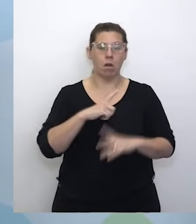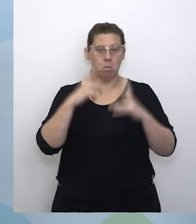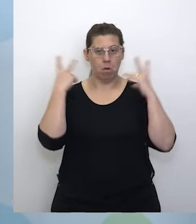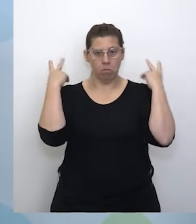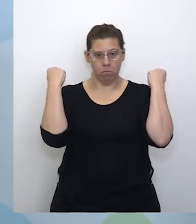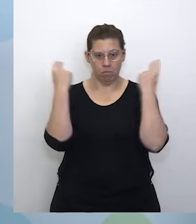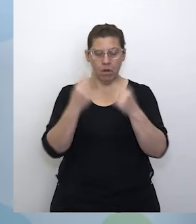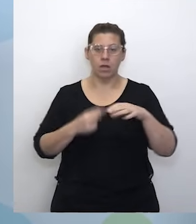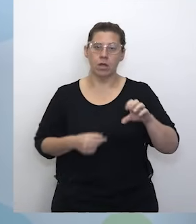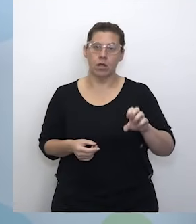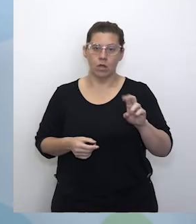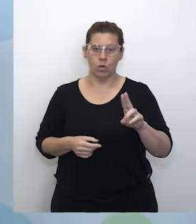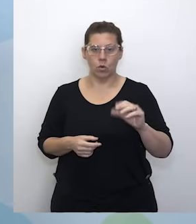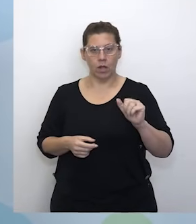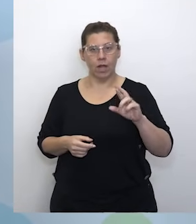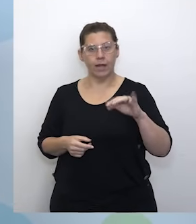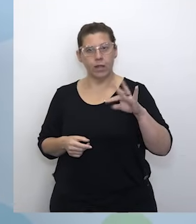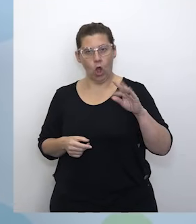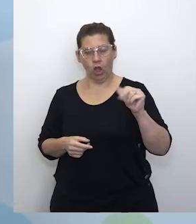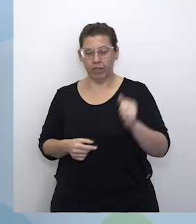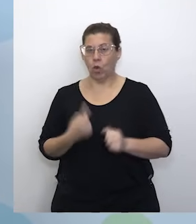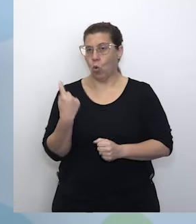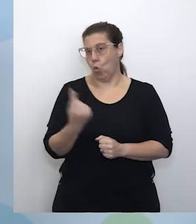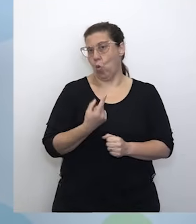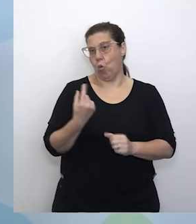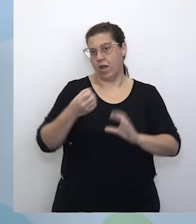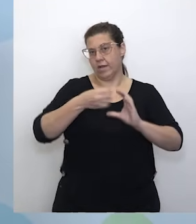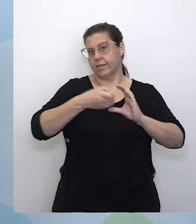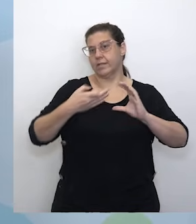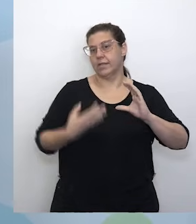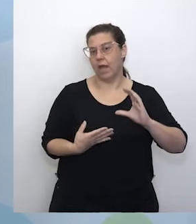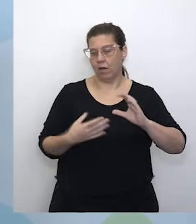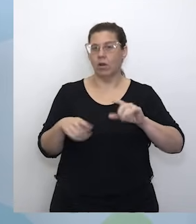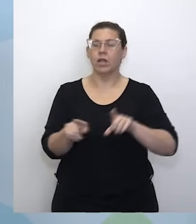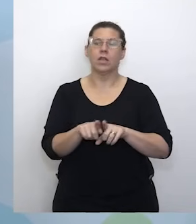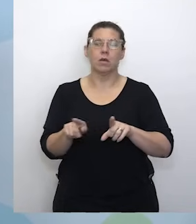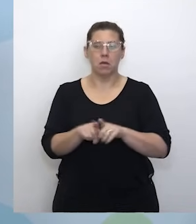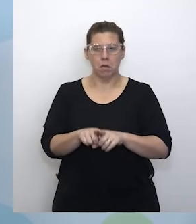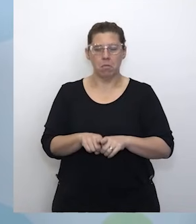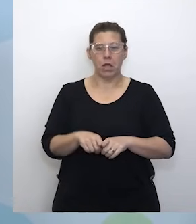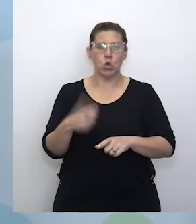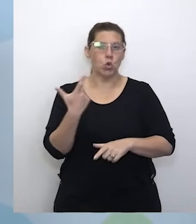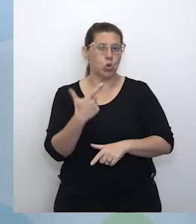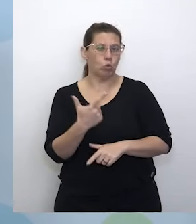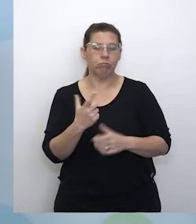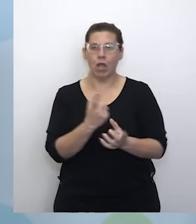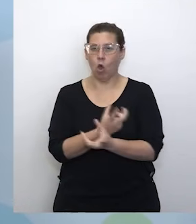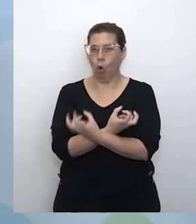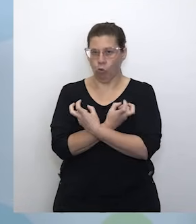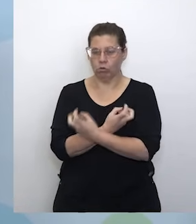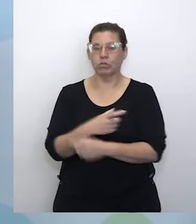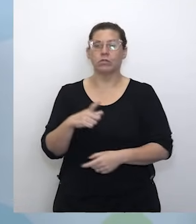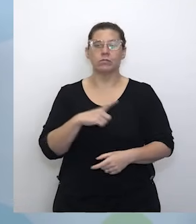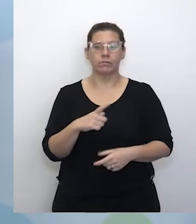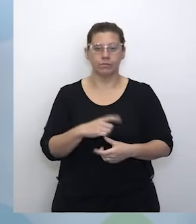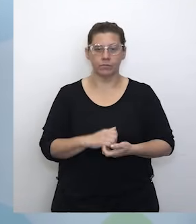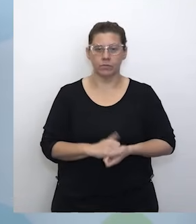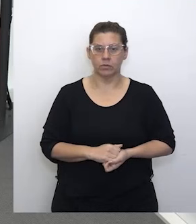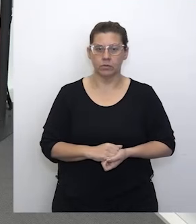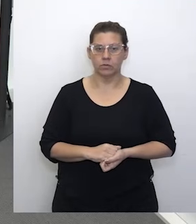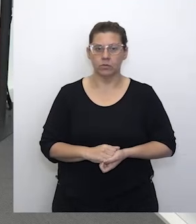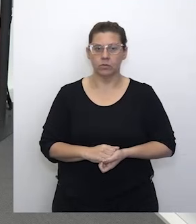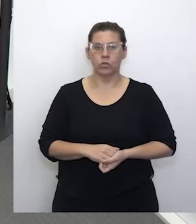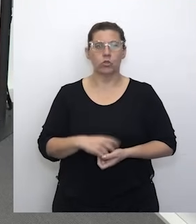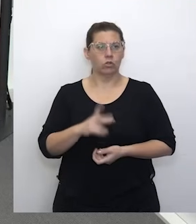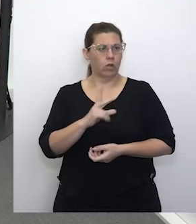eucariotas, unicelulares, em vários filos de invertebrados, contudo não está presente nos vertebrados. Parece